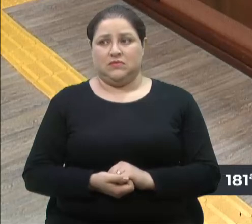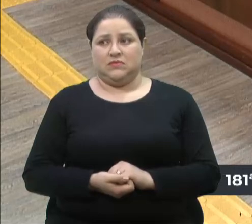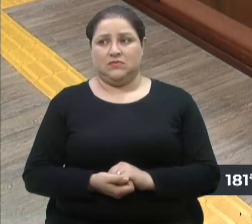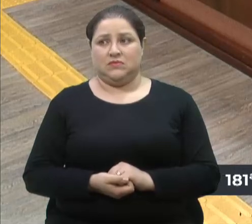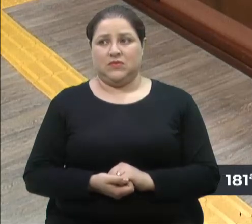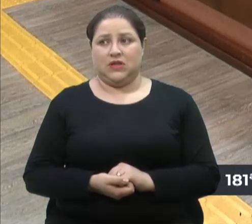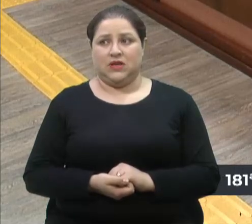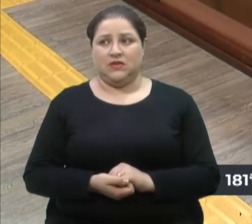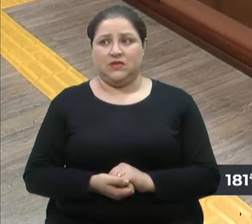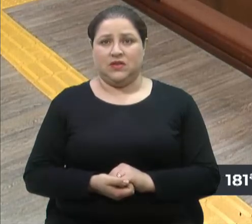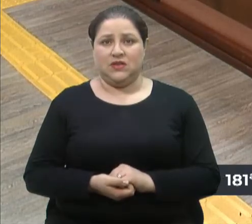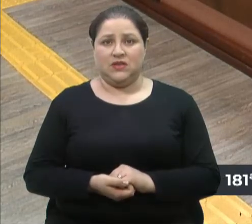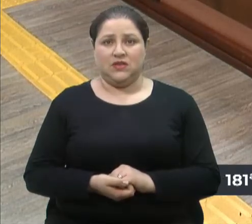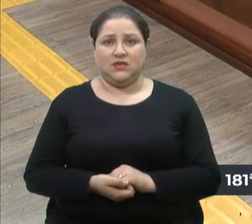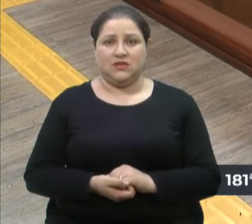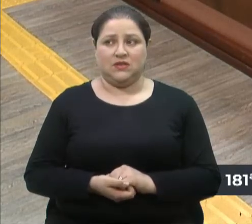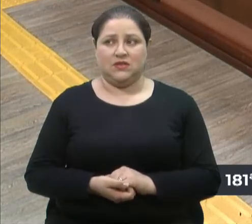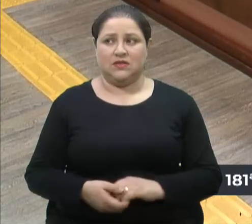Está sem cora?